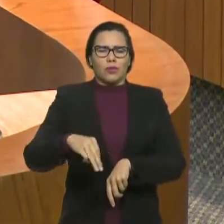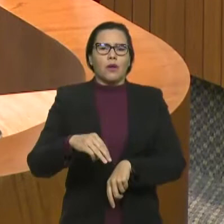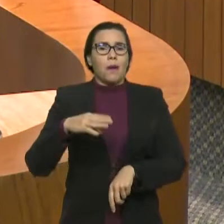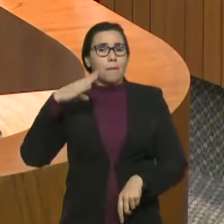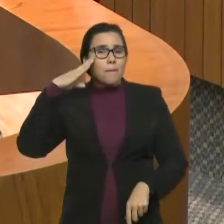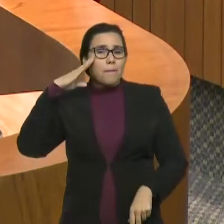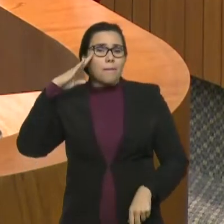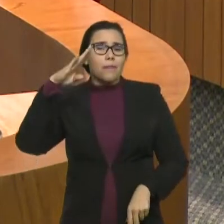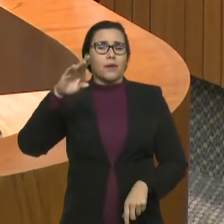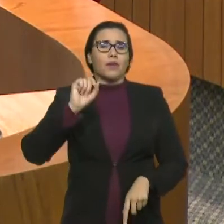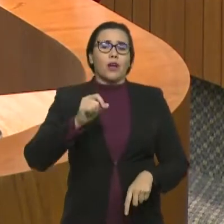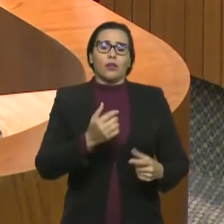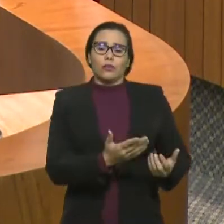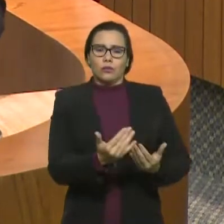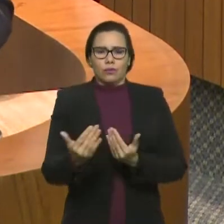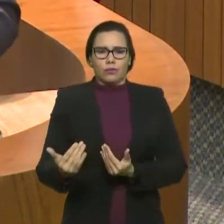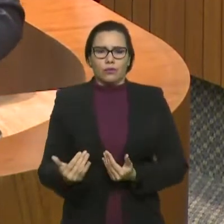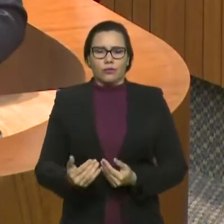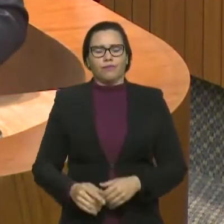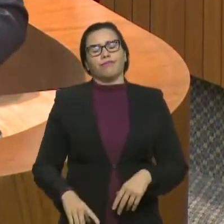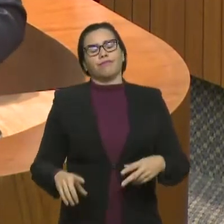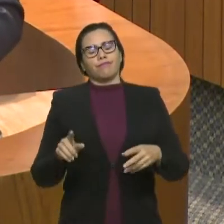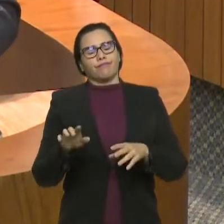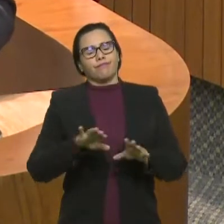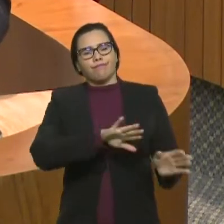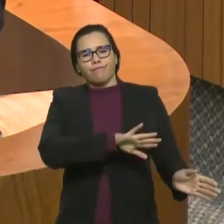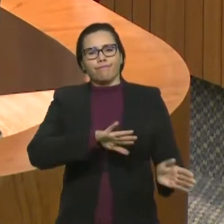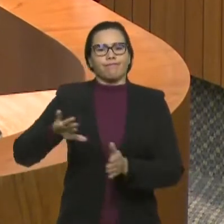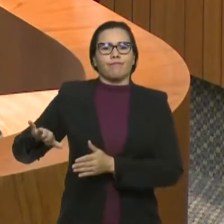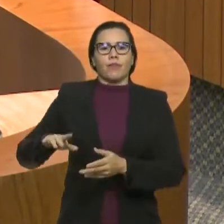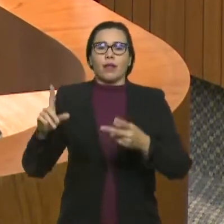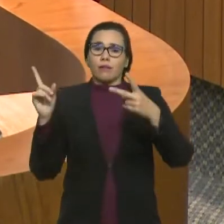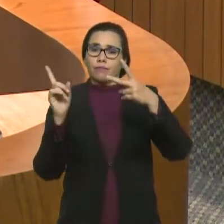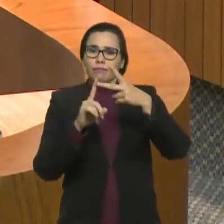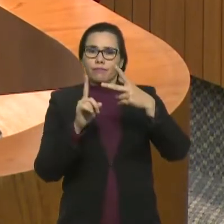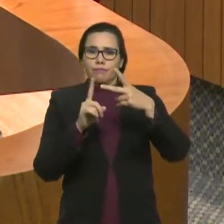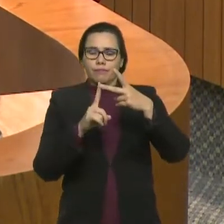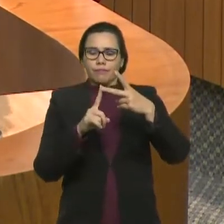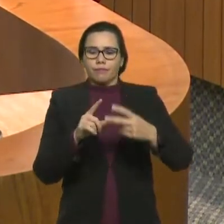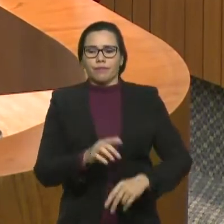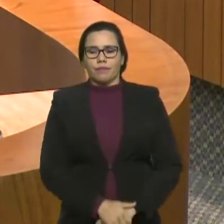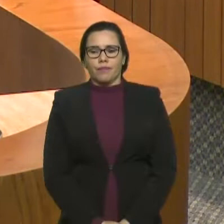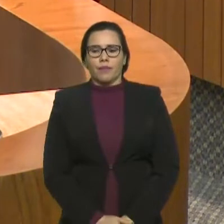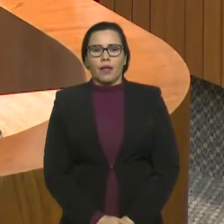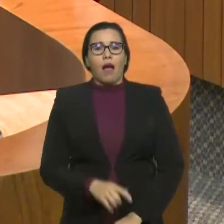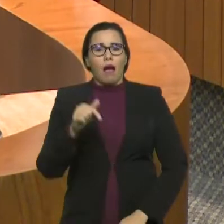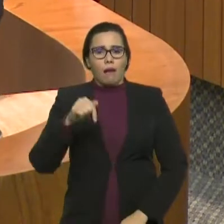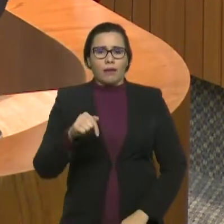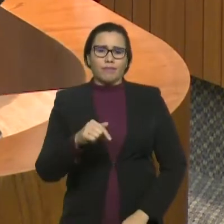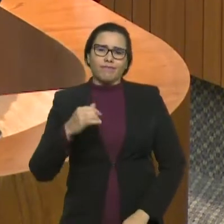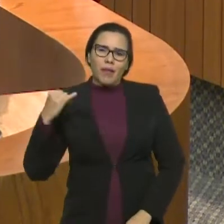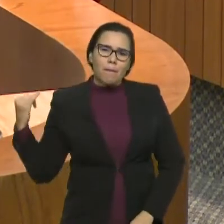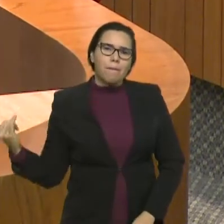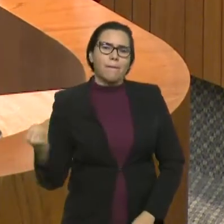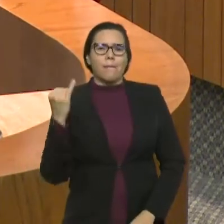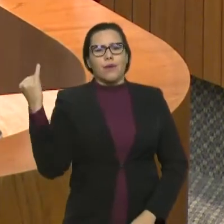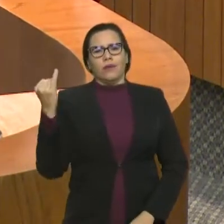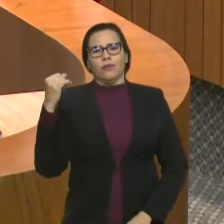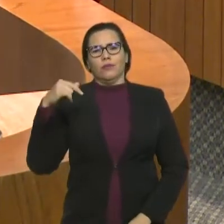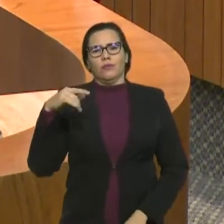que eu considero muito importante para o estado do Maranhão, para os maranhenses.